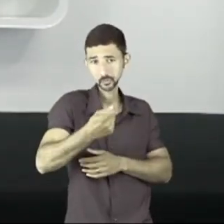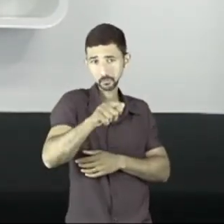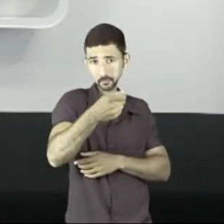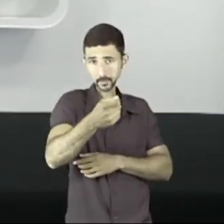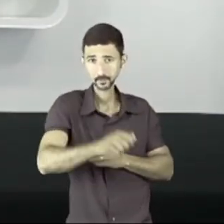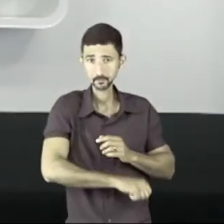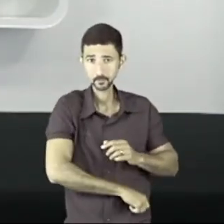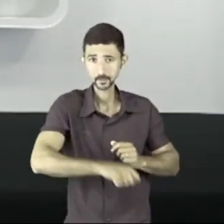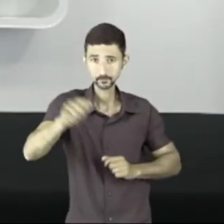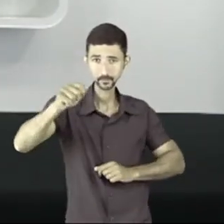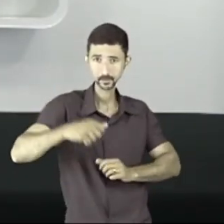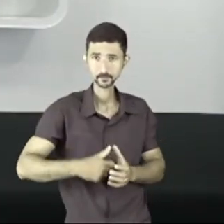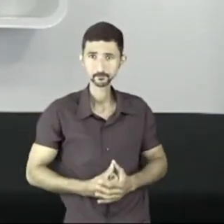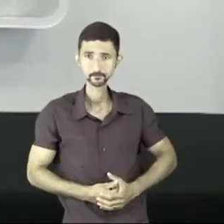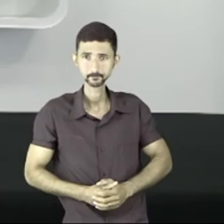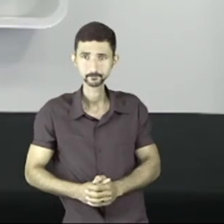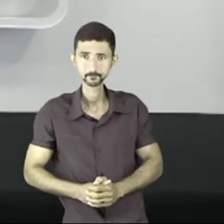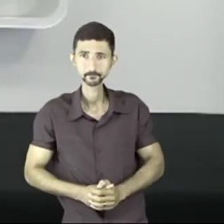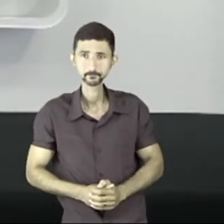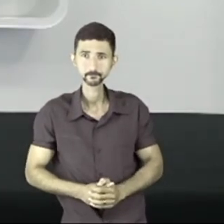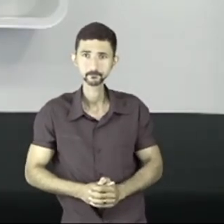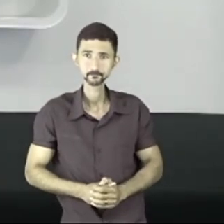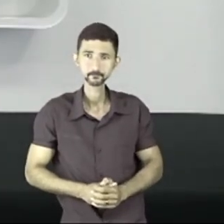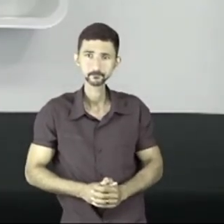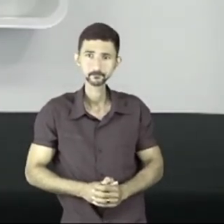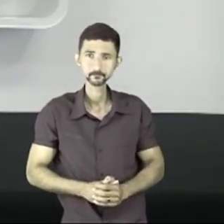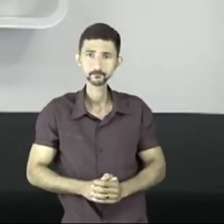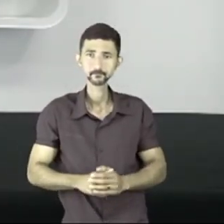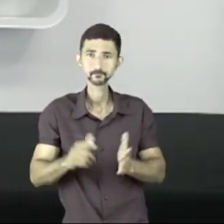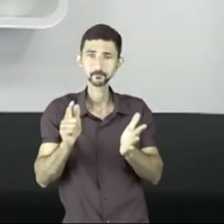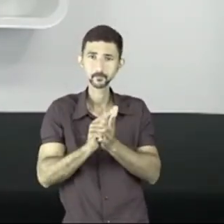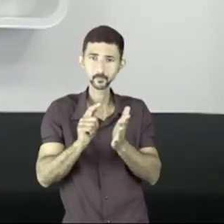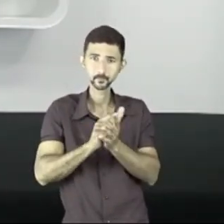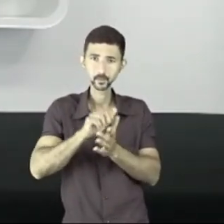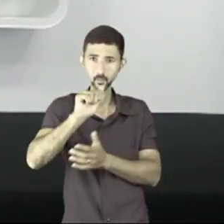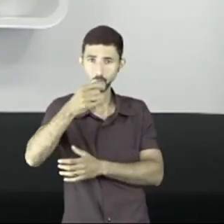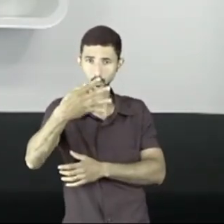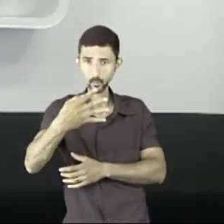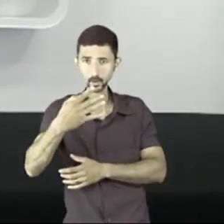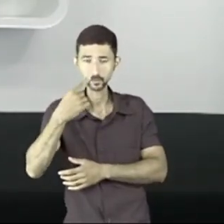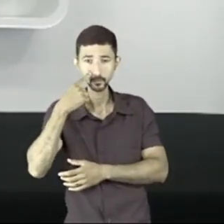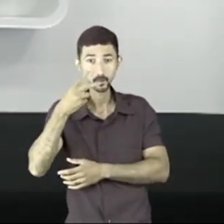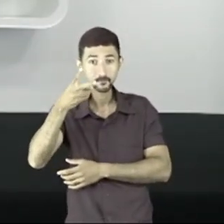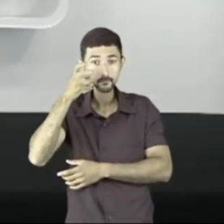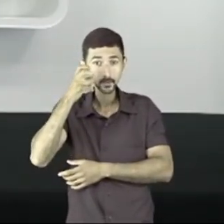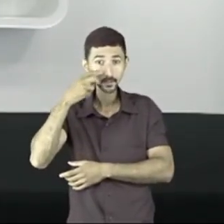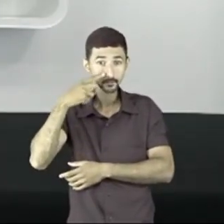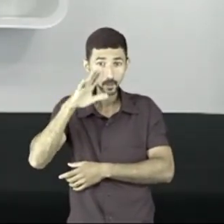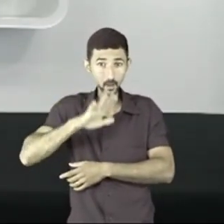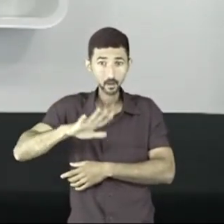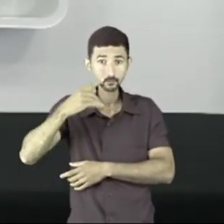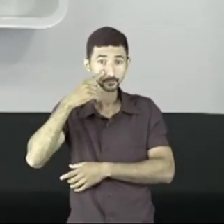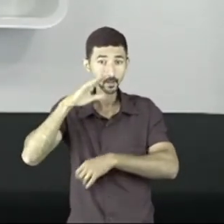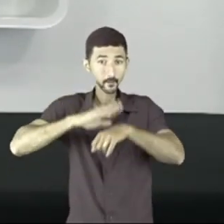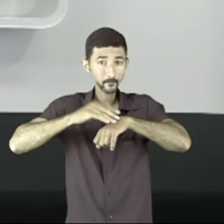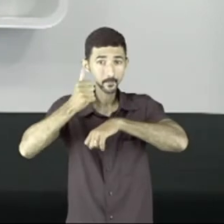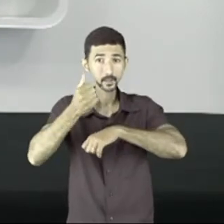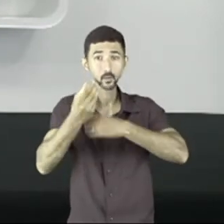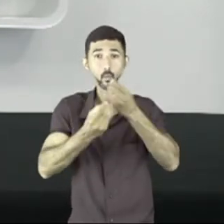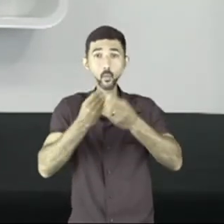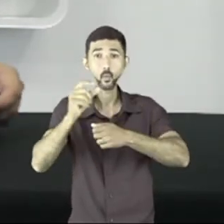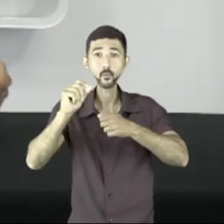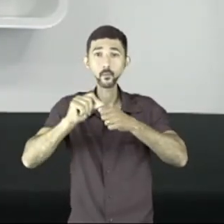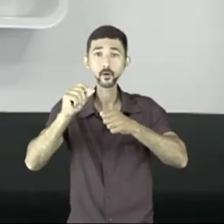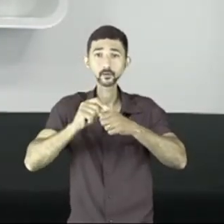Tá? Aqui eu vou usar o papel, a folha de papel A4, apenas para que você visualize melhor como